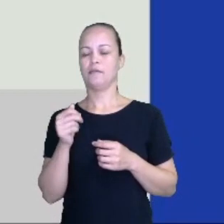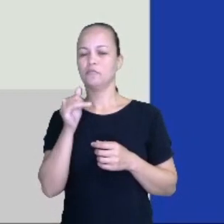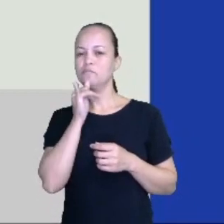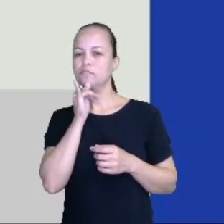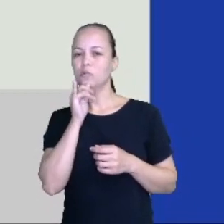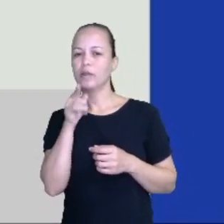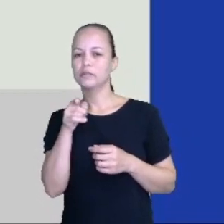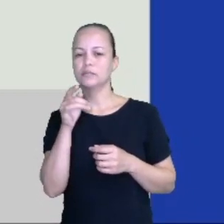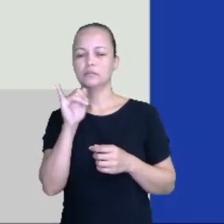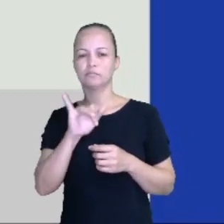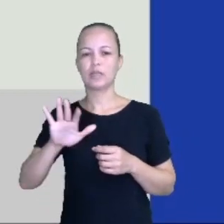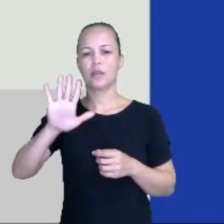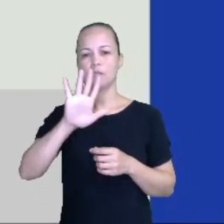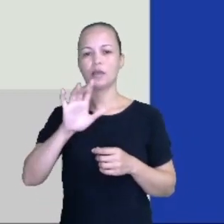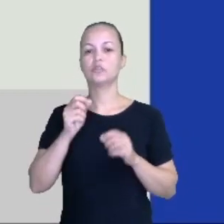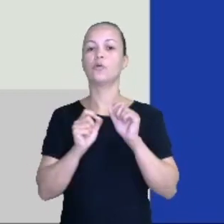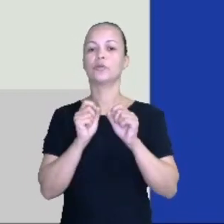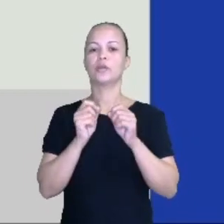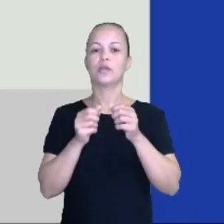o carvão,